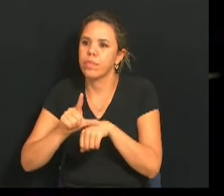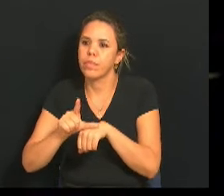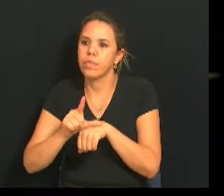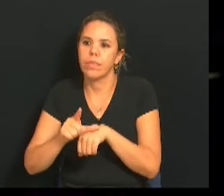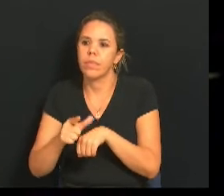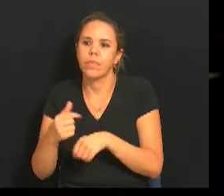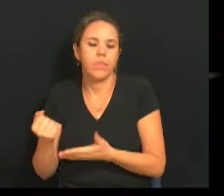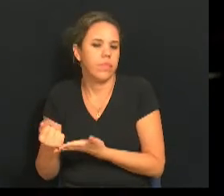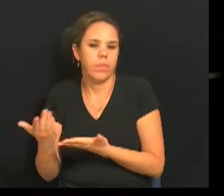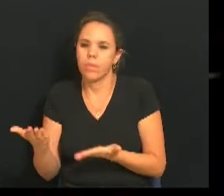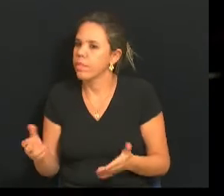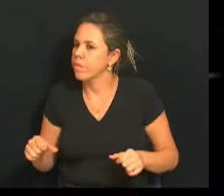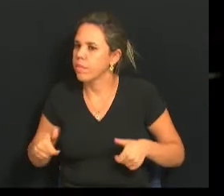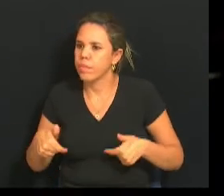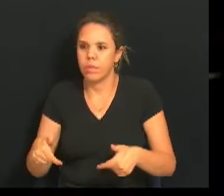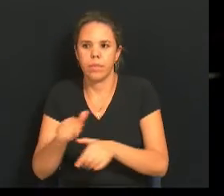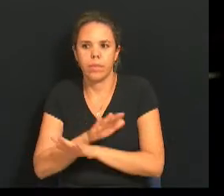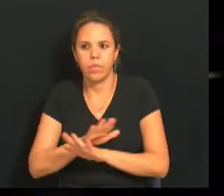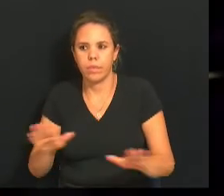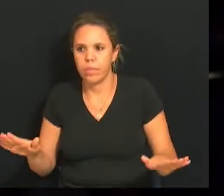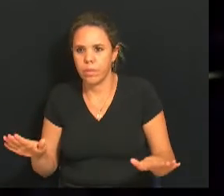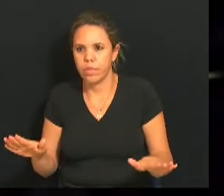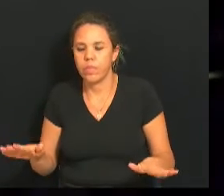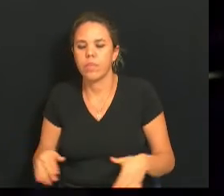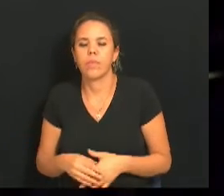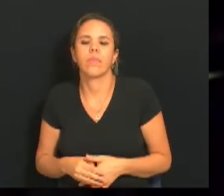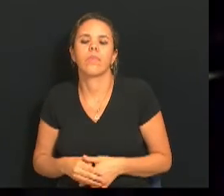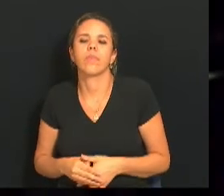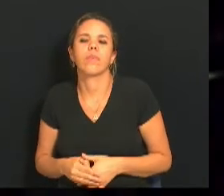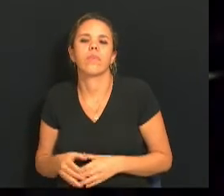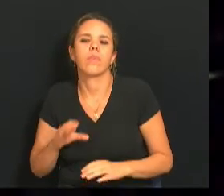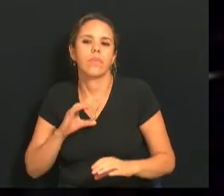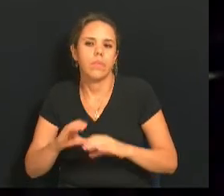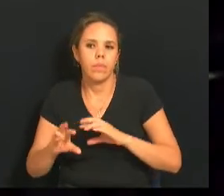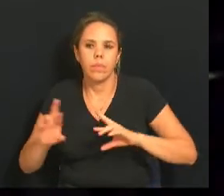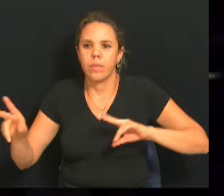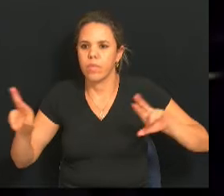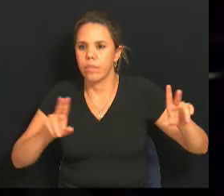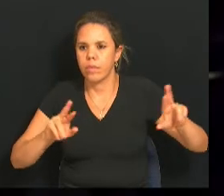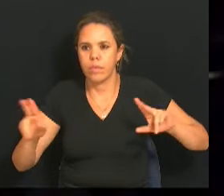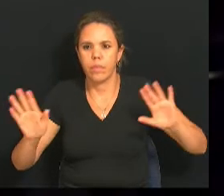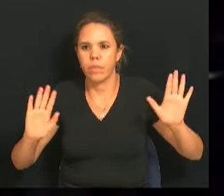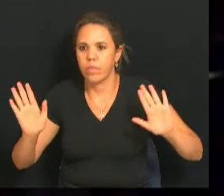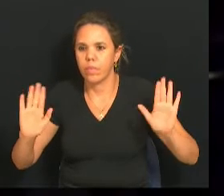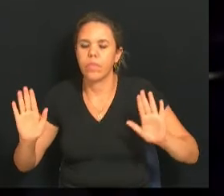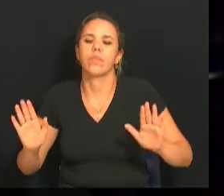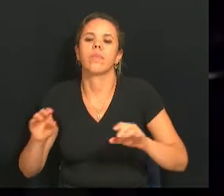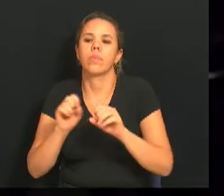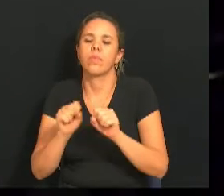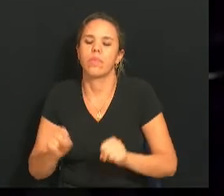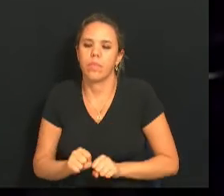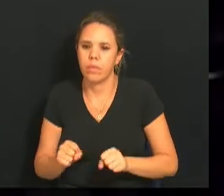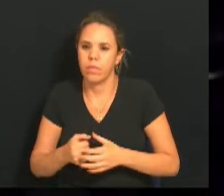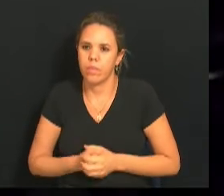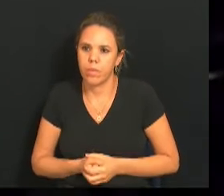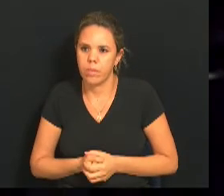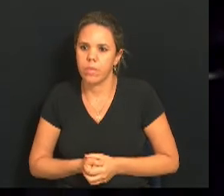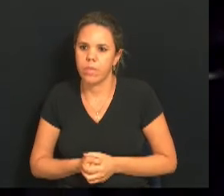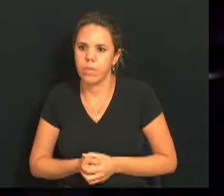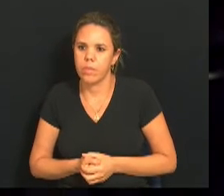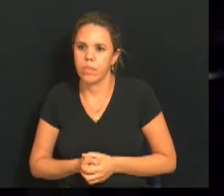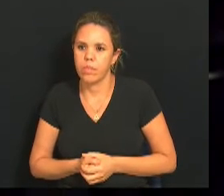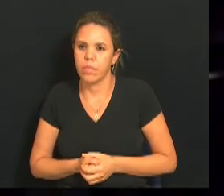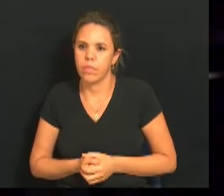contribui para o seu fortalecimento, uma vez que a relação entre as diferentes instâncias que compõem o sistema e